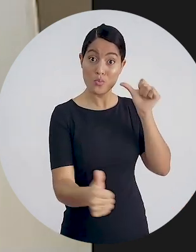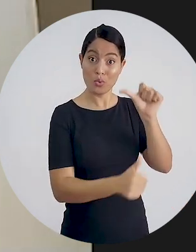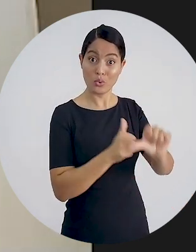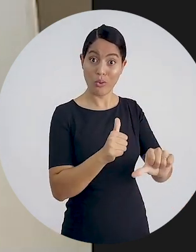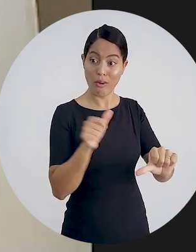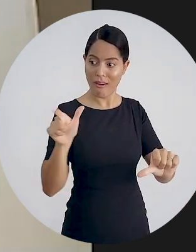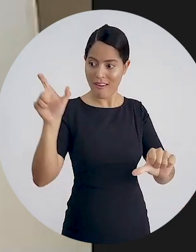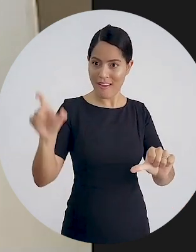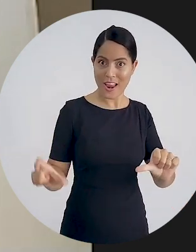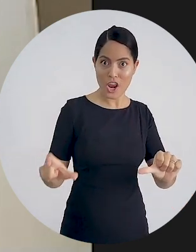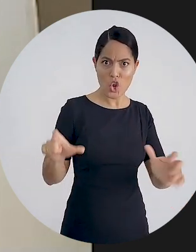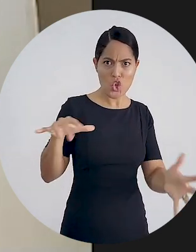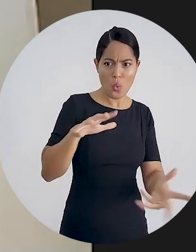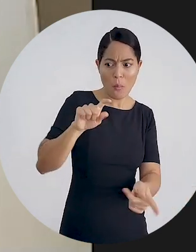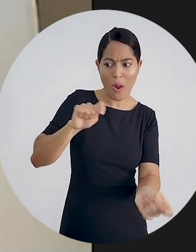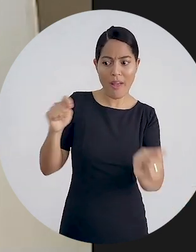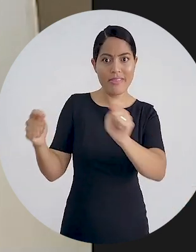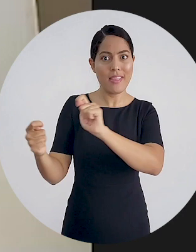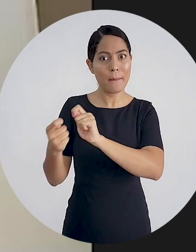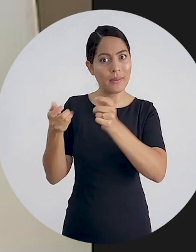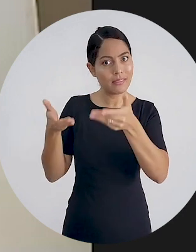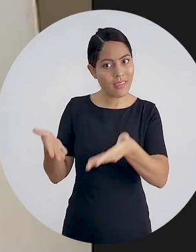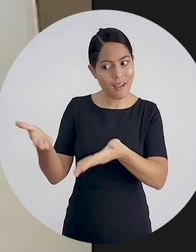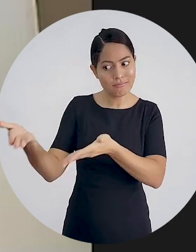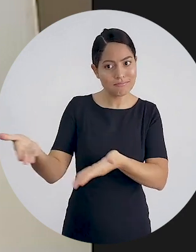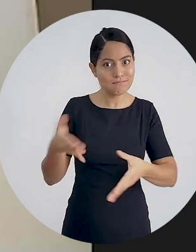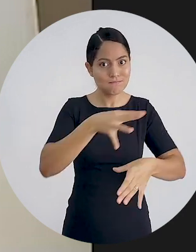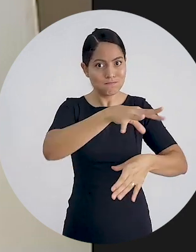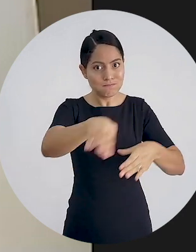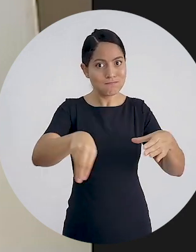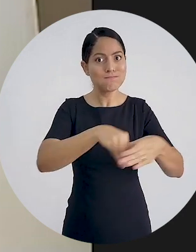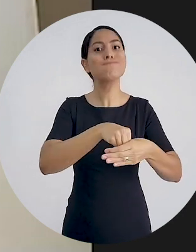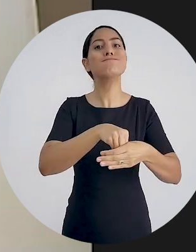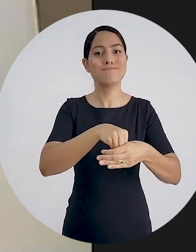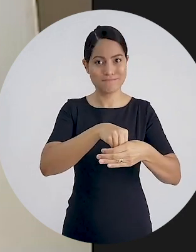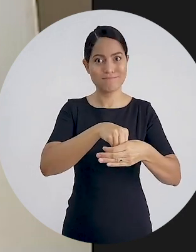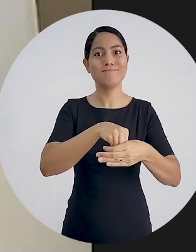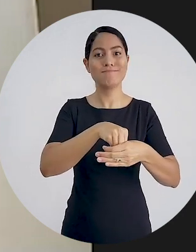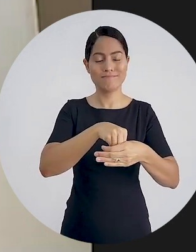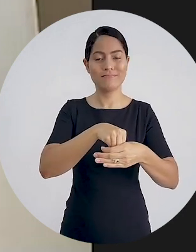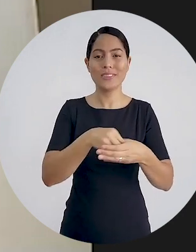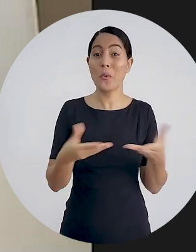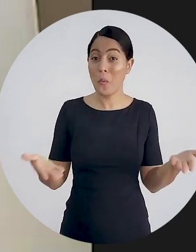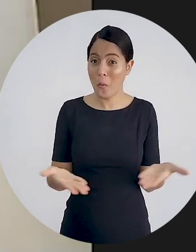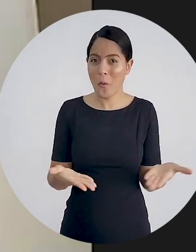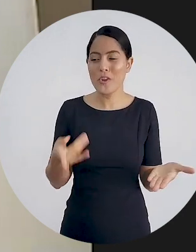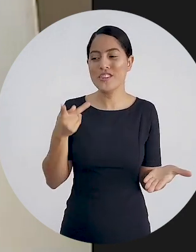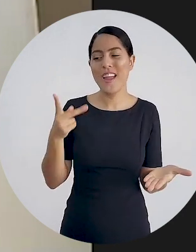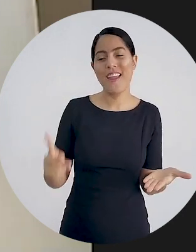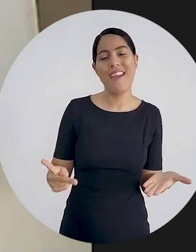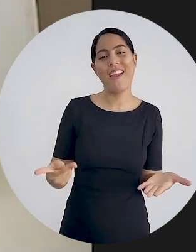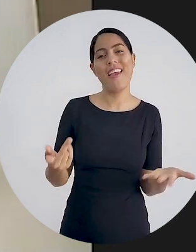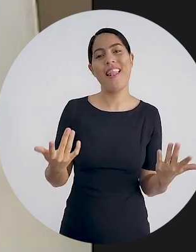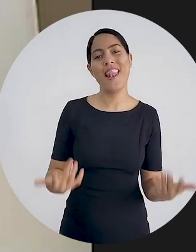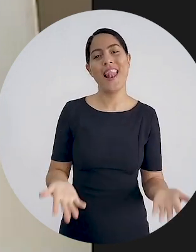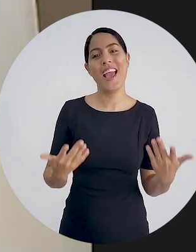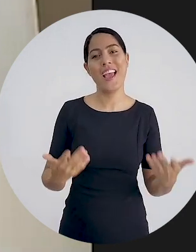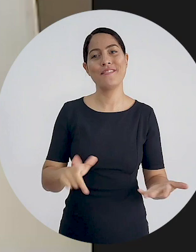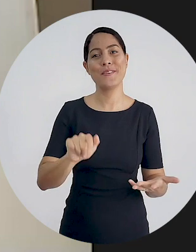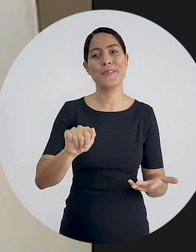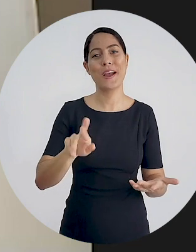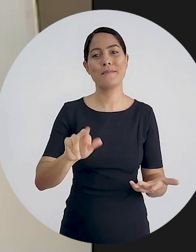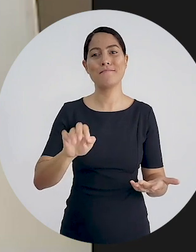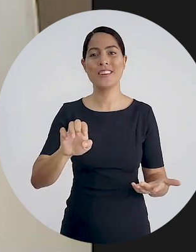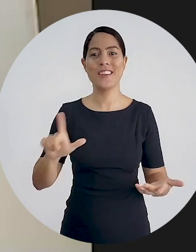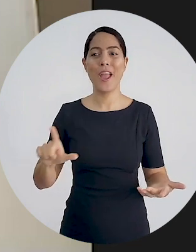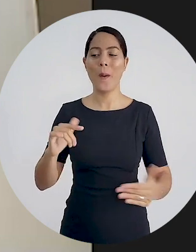adeque ao Gabriel. E isso faz com que ele consiga levar as dificuldades e os embates dele diários com mais leveza